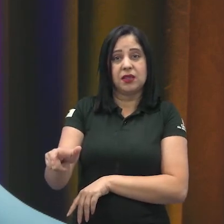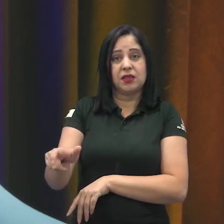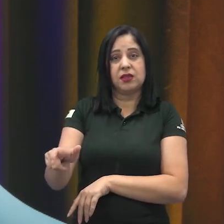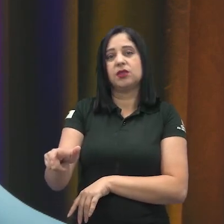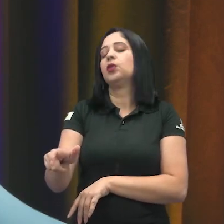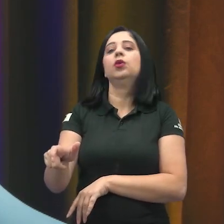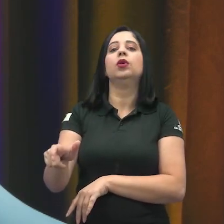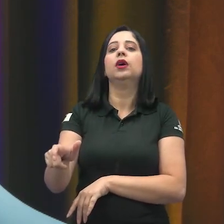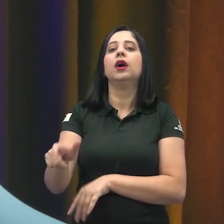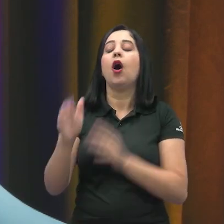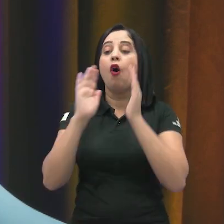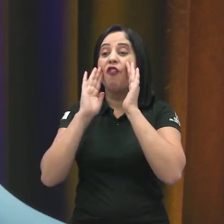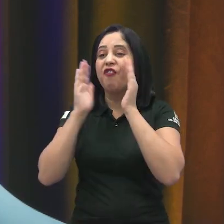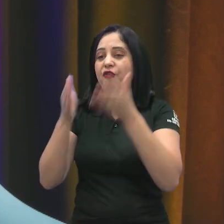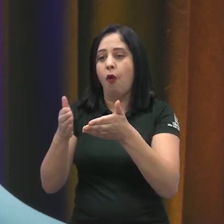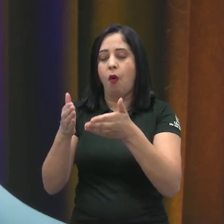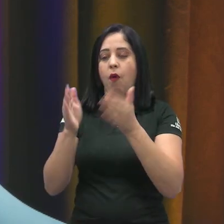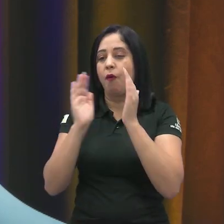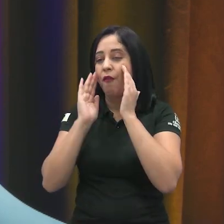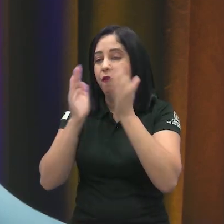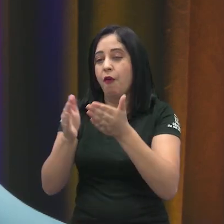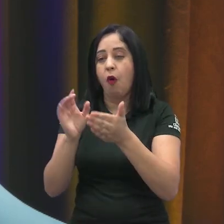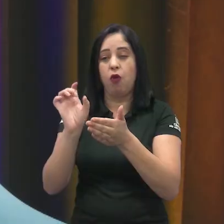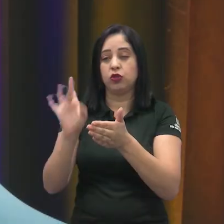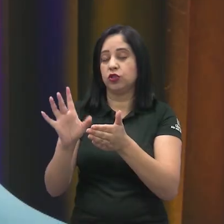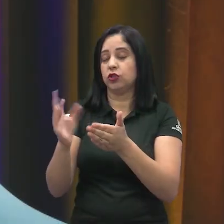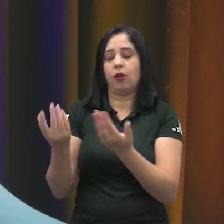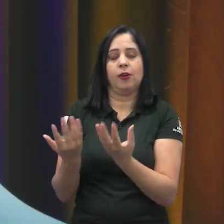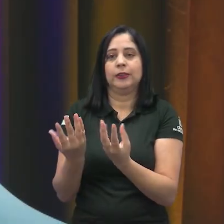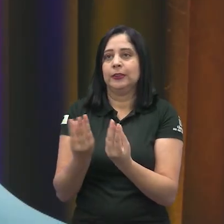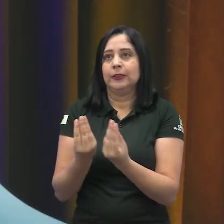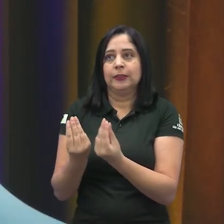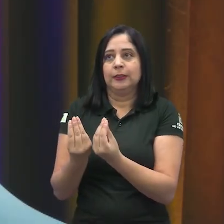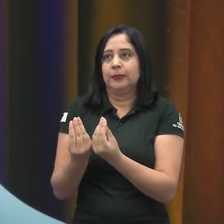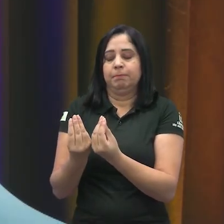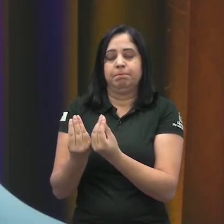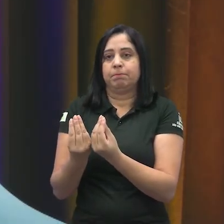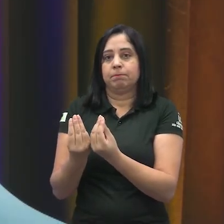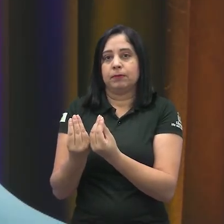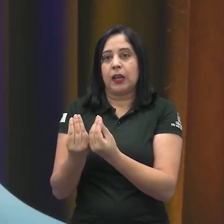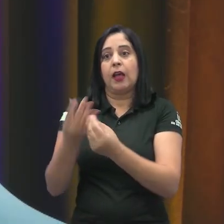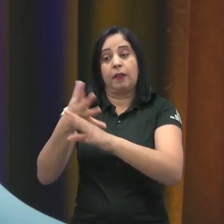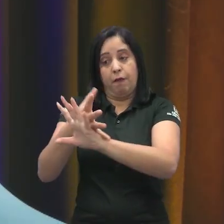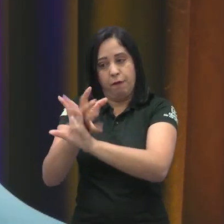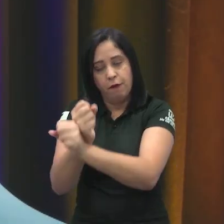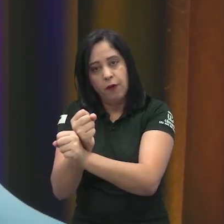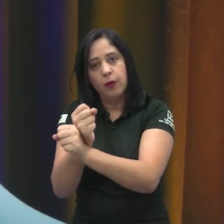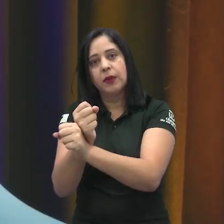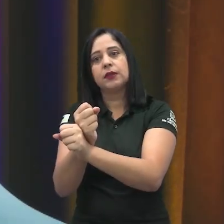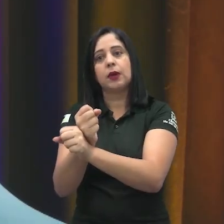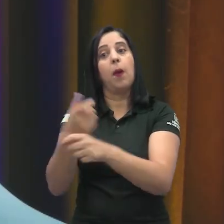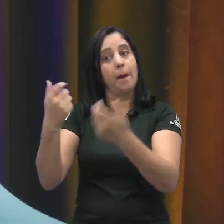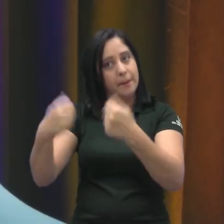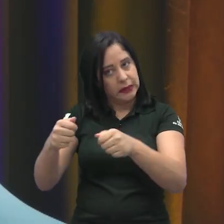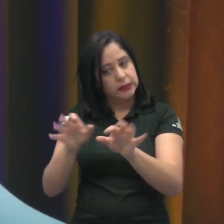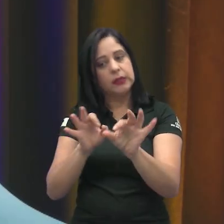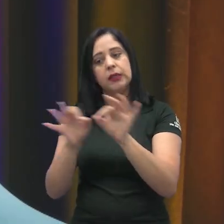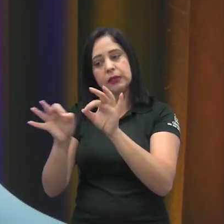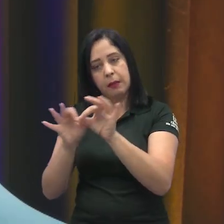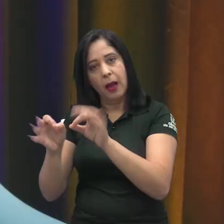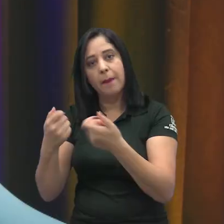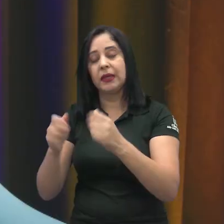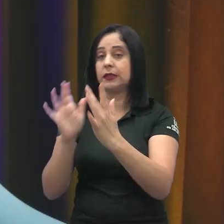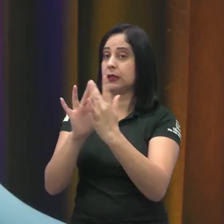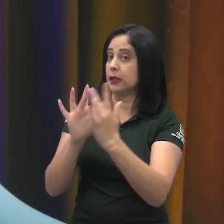na sua especialização e elas deixam de ser um líder 360, que precisa ter gestão, precisa ter visão, precisa